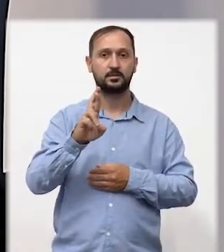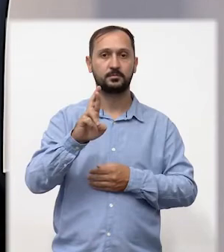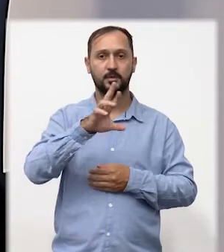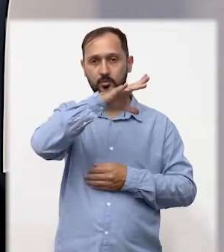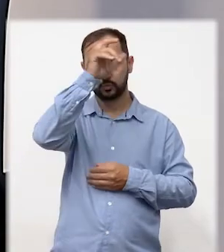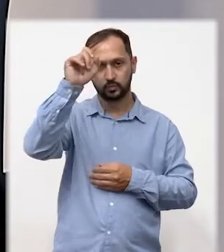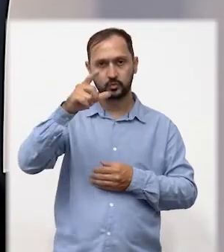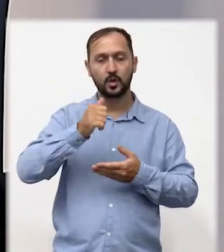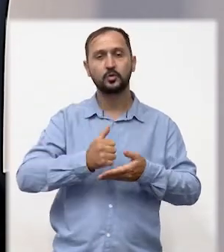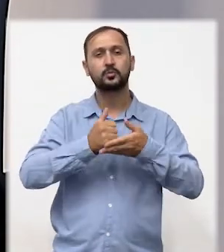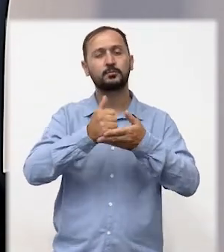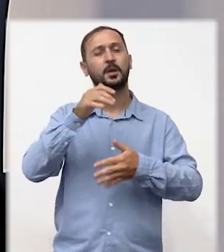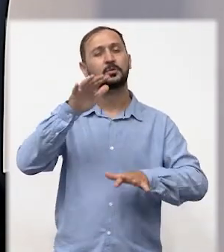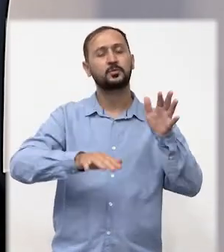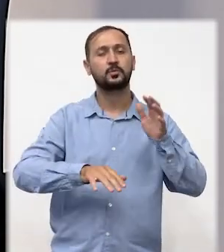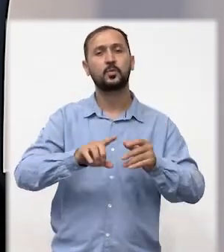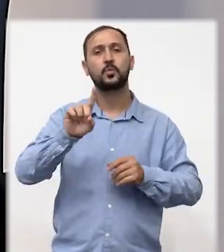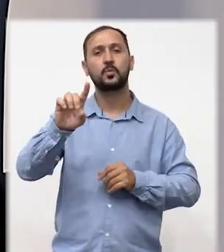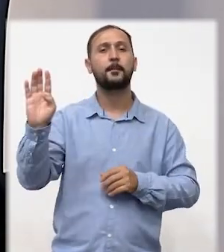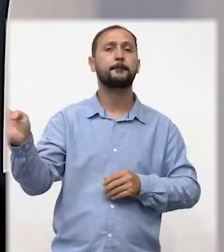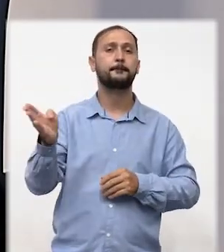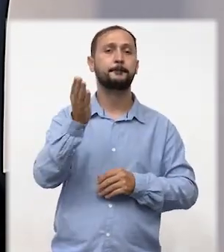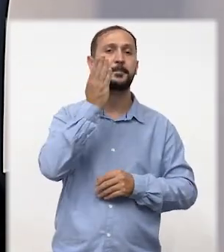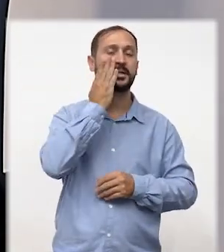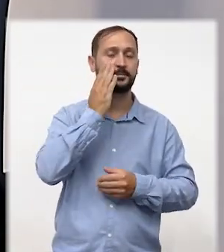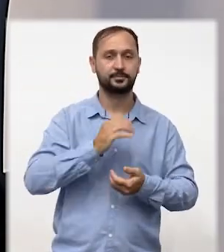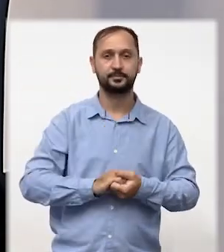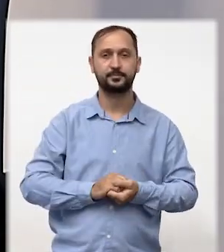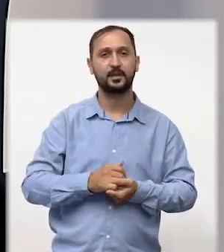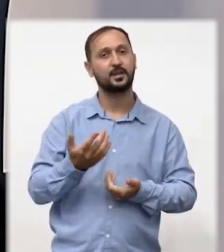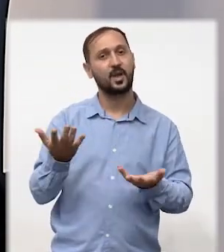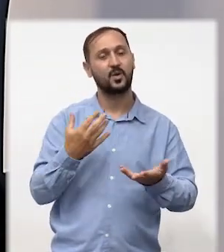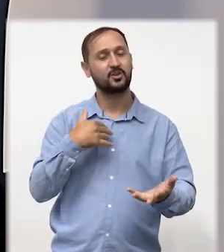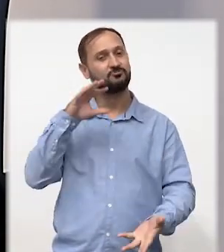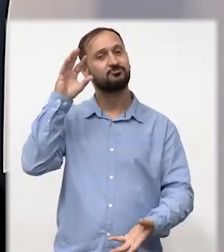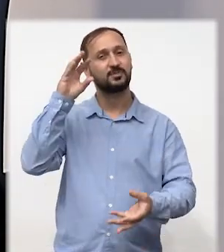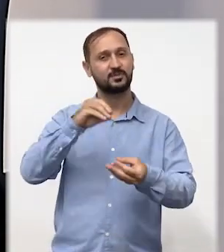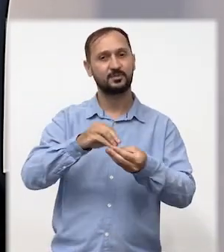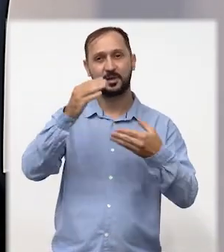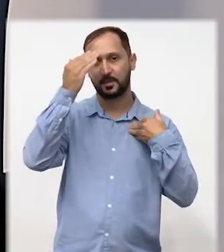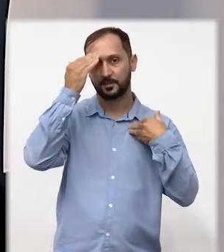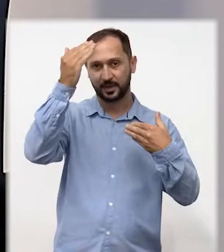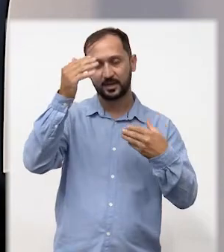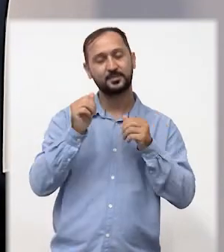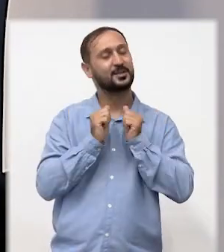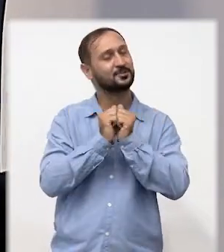Grosso do Sul foi contemplado com cerca de R$1 bilhão. E